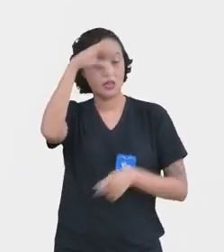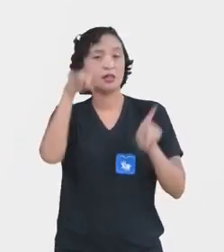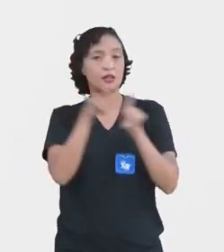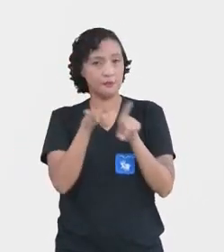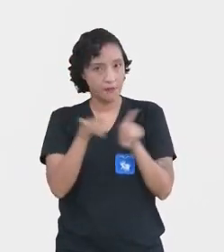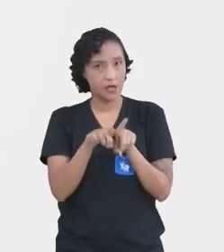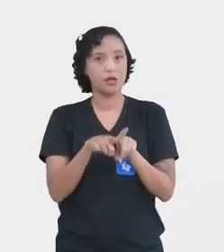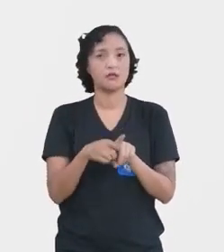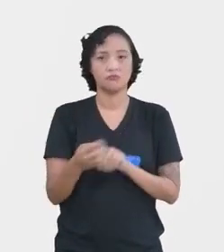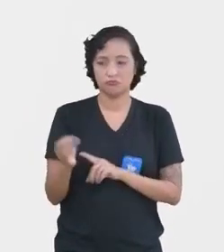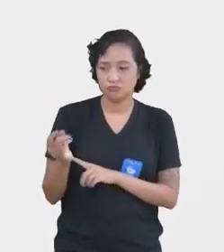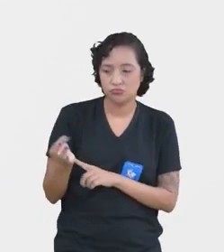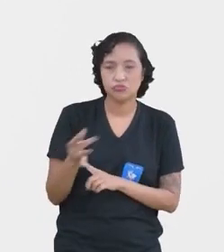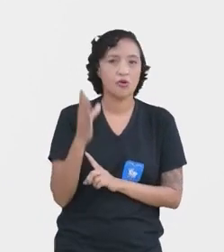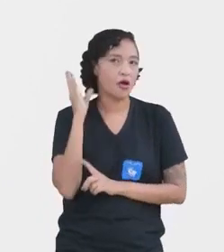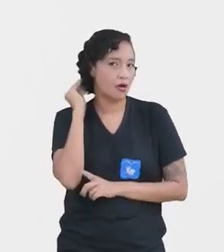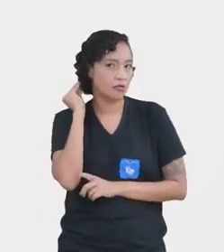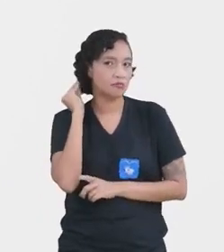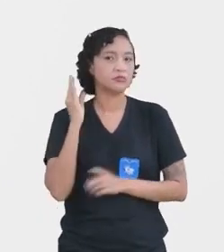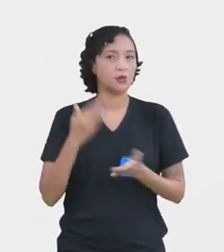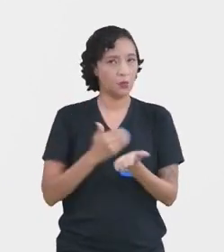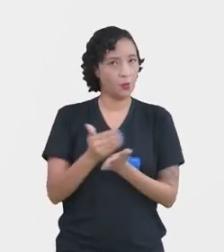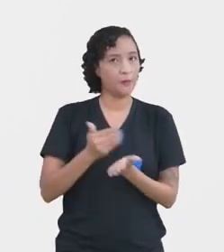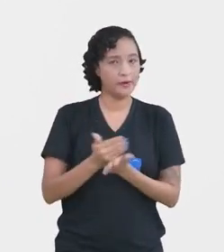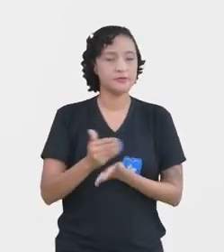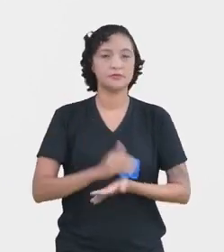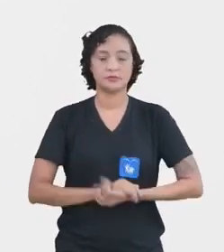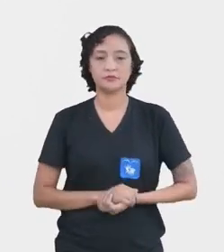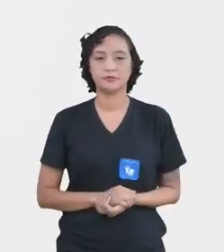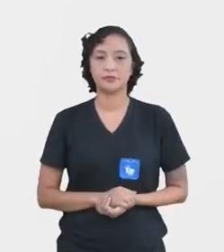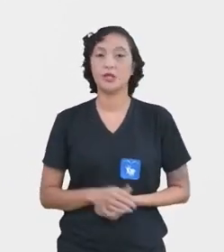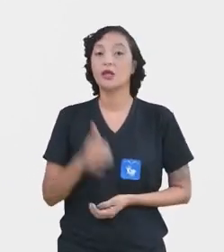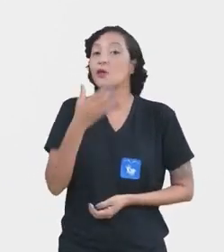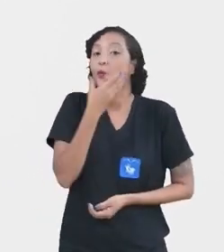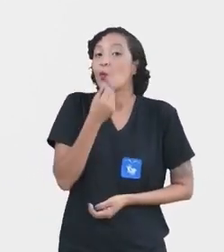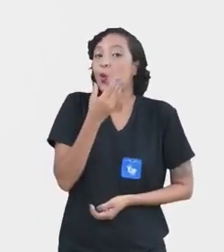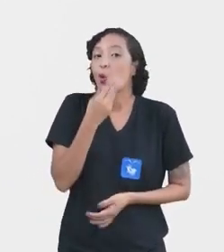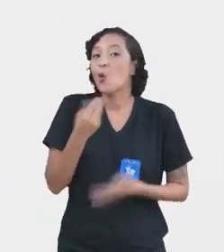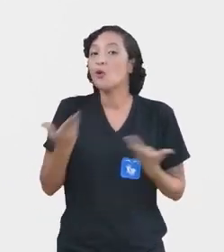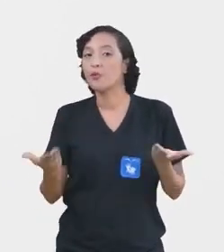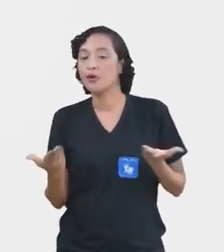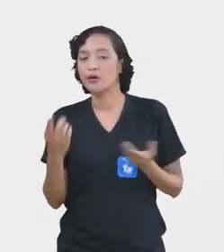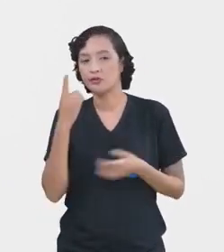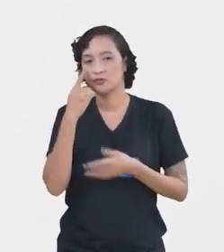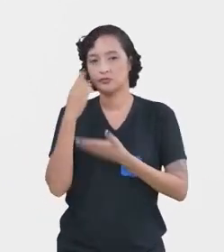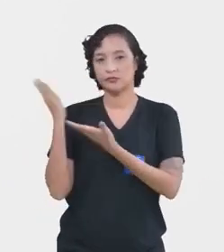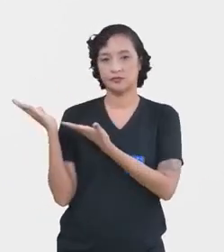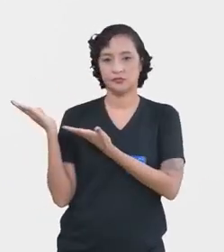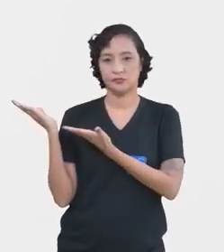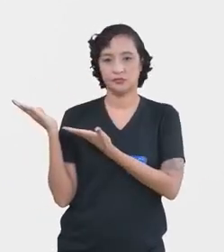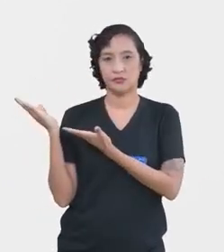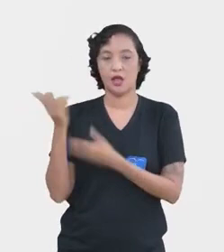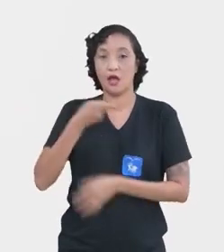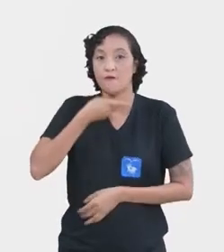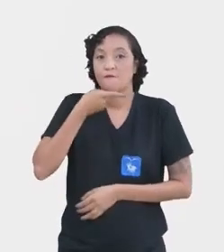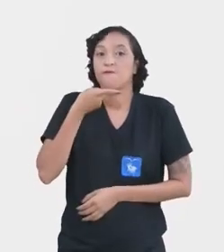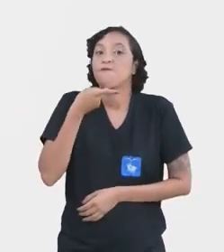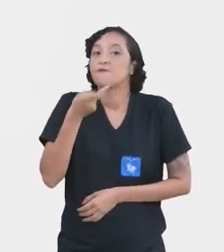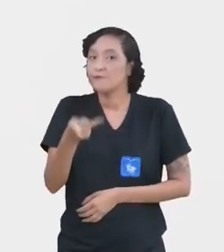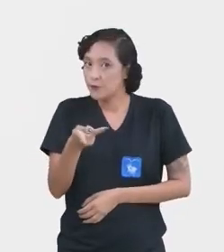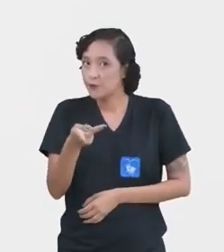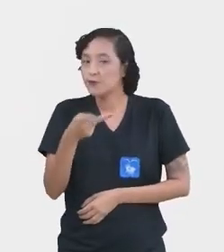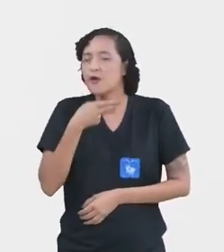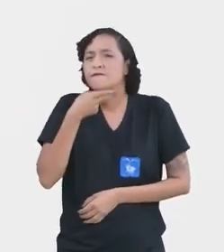nos meninos, olha o que acontece nos meninos. Características sexuais secundárias, a voz, né, fica mais